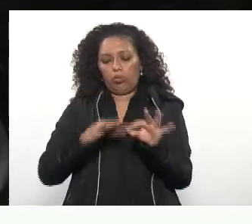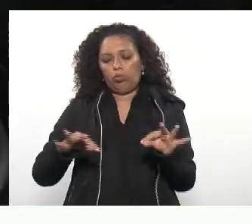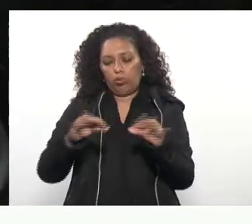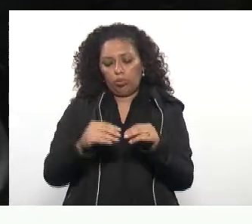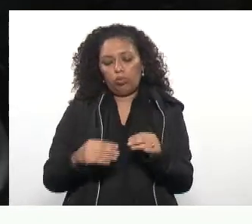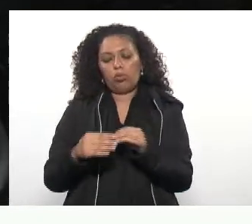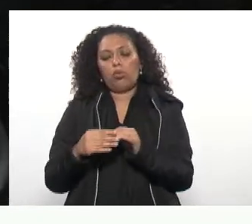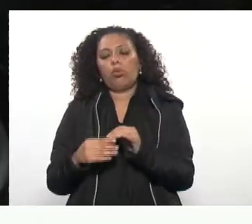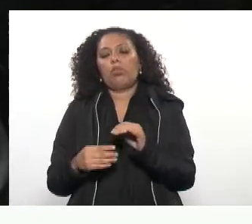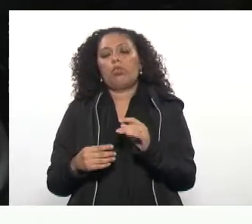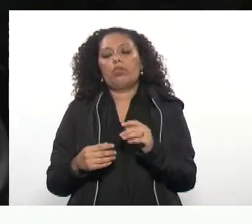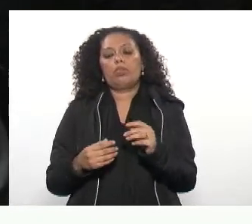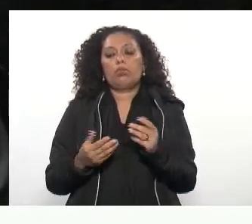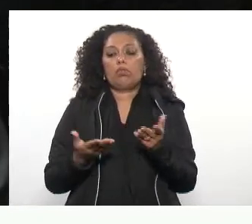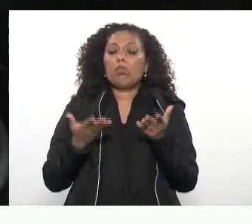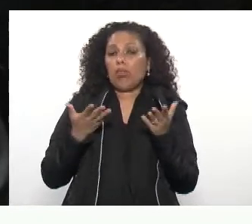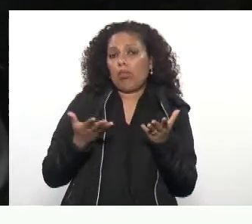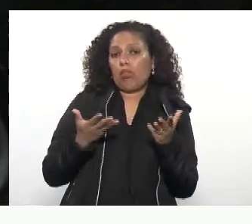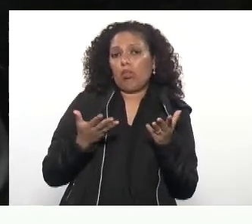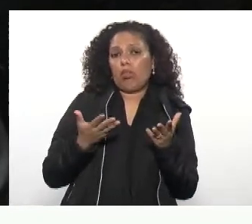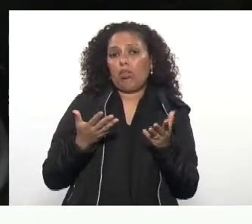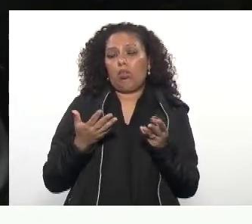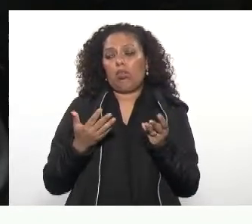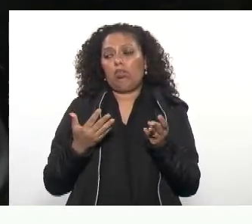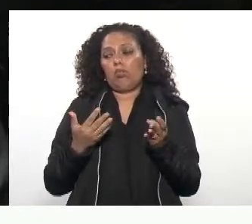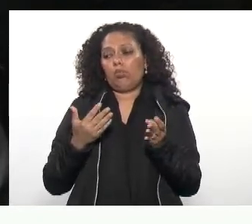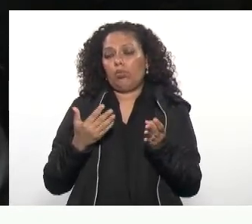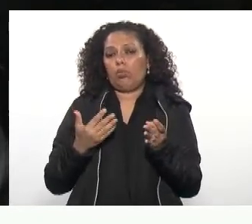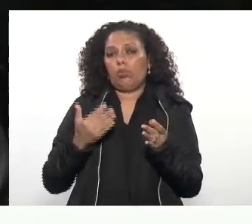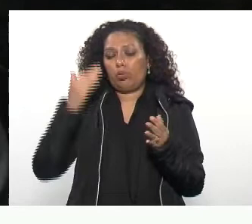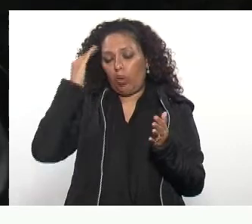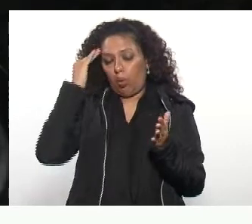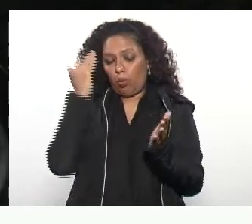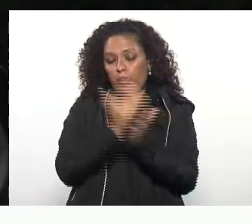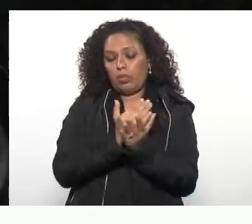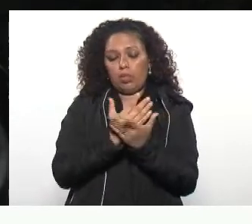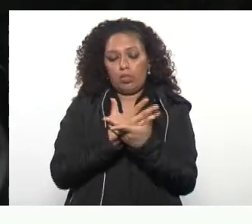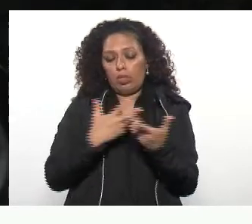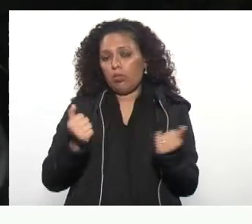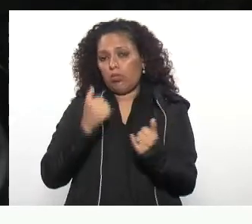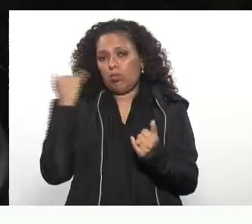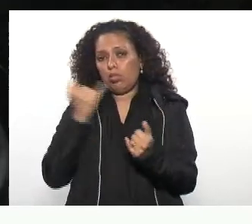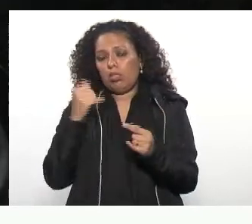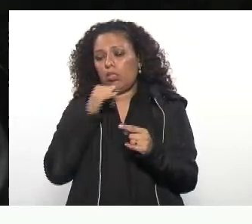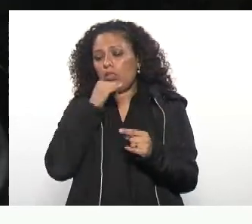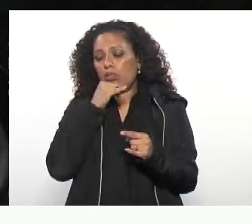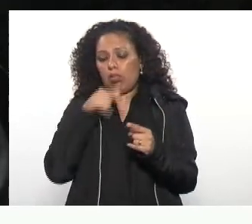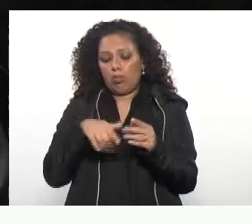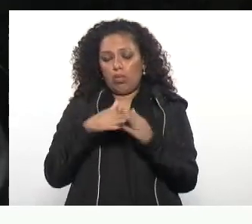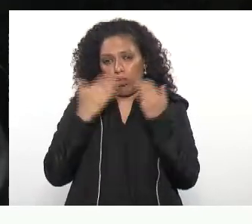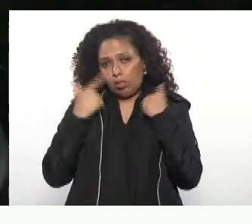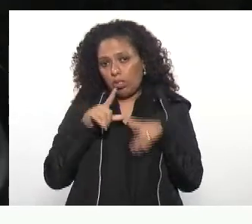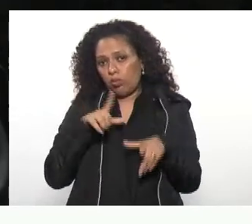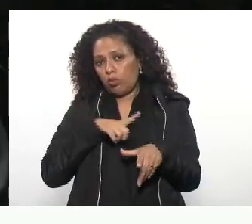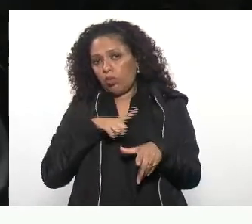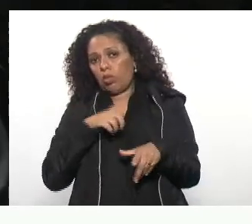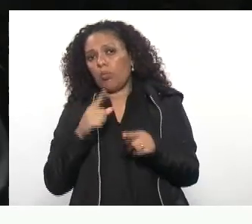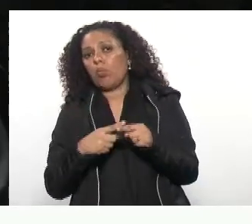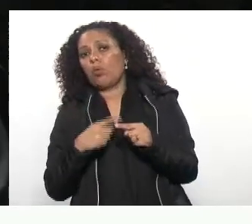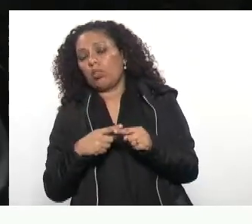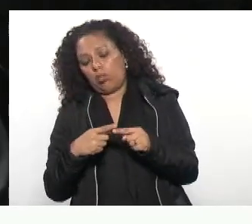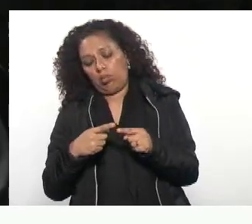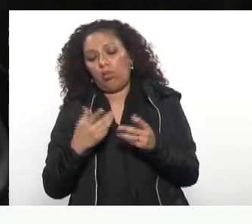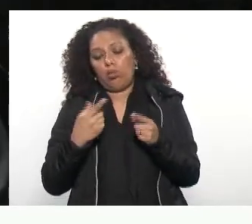esses princípios, que primordialmente essa casa só existe justamente para atender